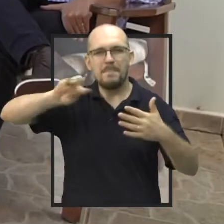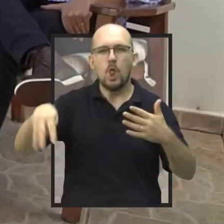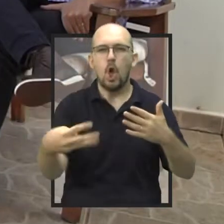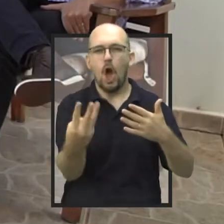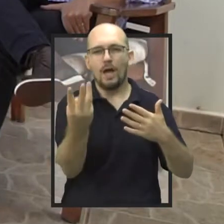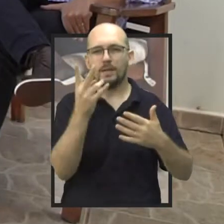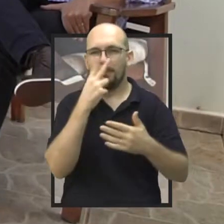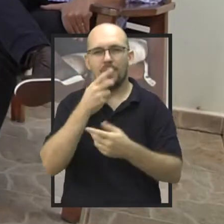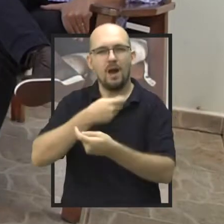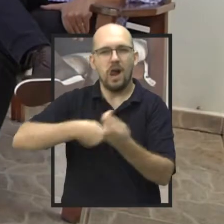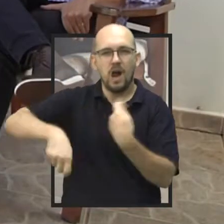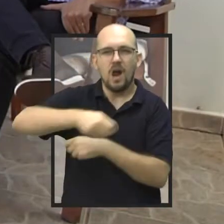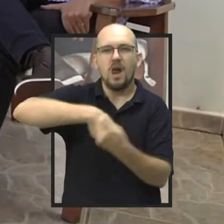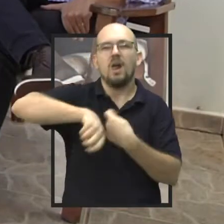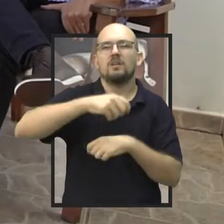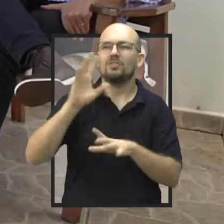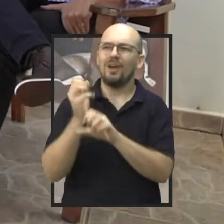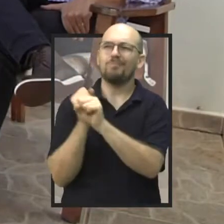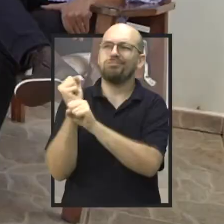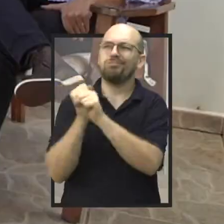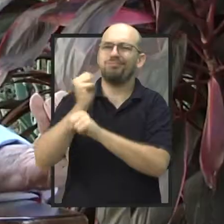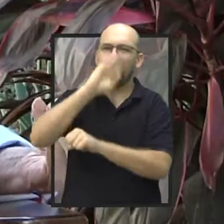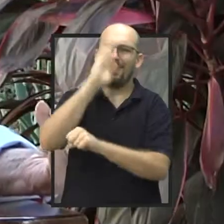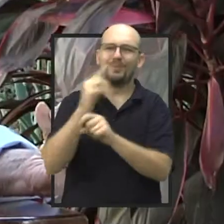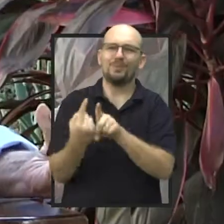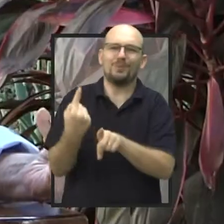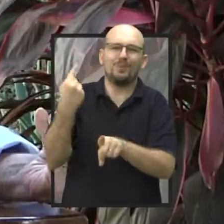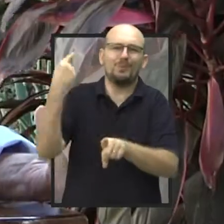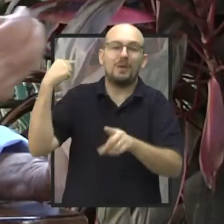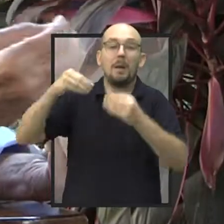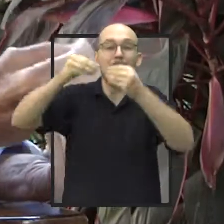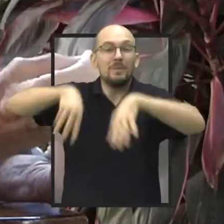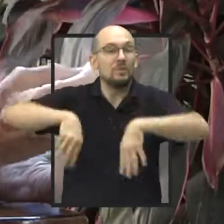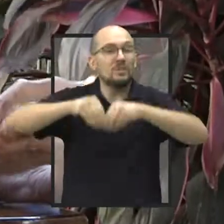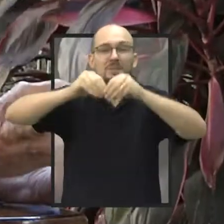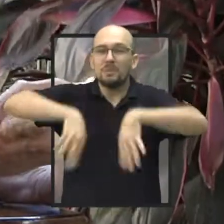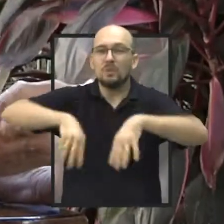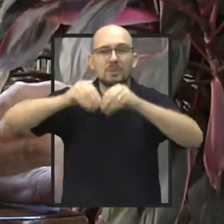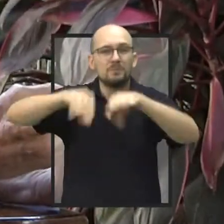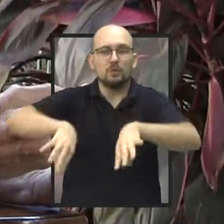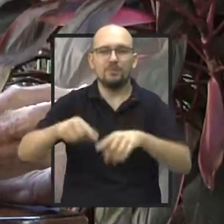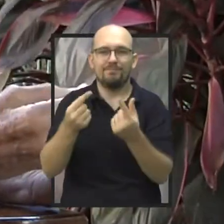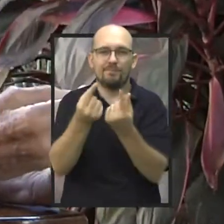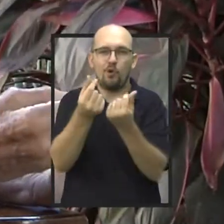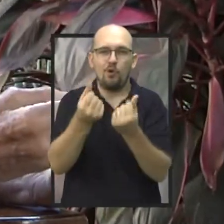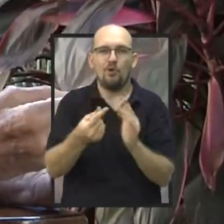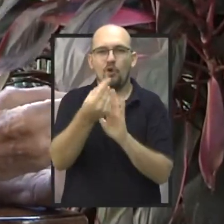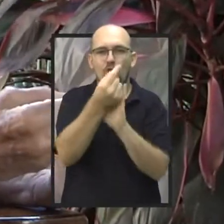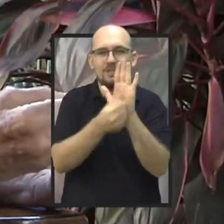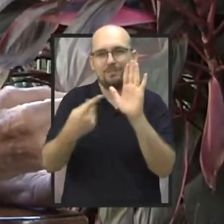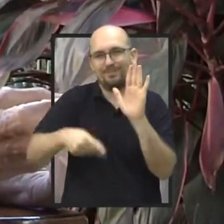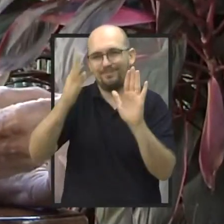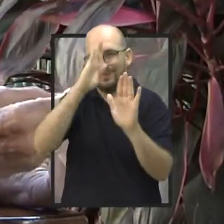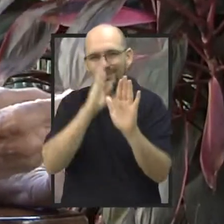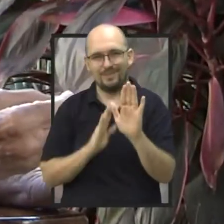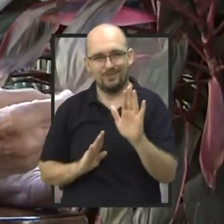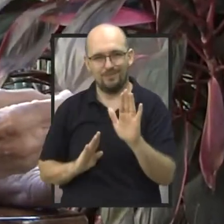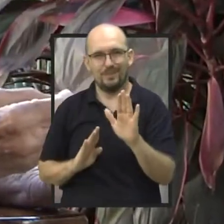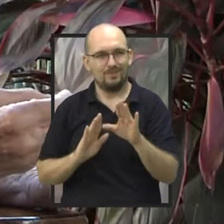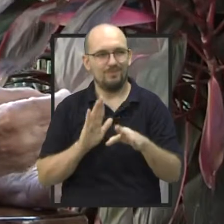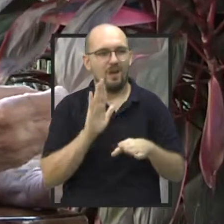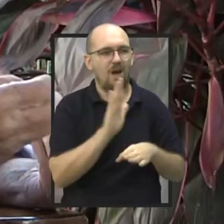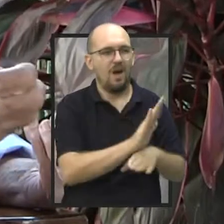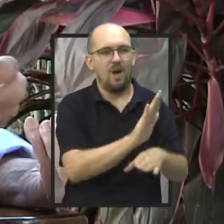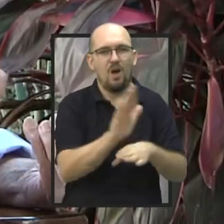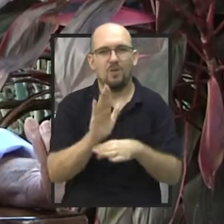por esse nosso Brasil há tanto tempo, que prejudica tanto a parte orçamentária brasileira a favor de nós,